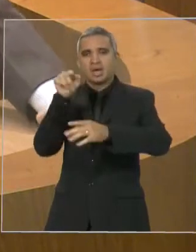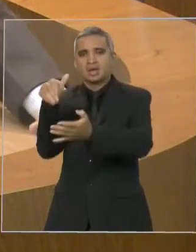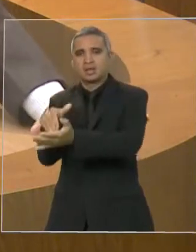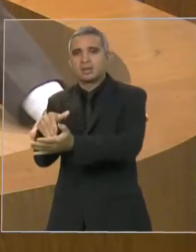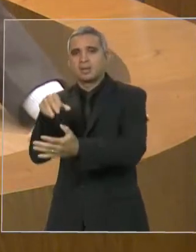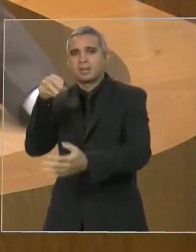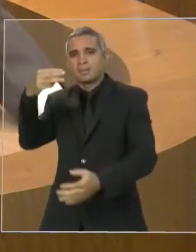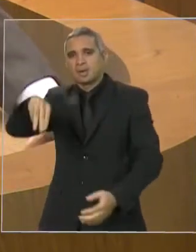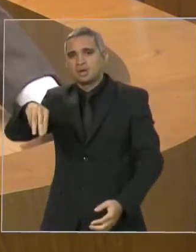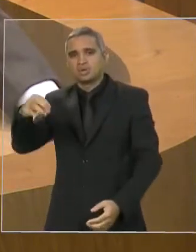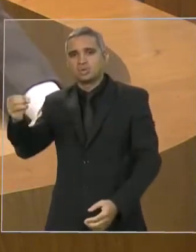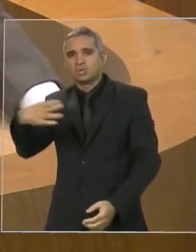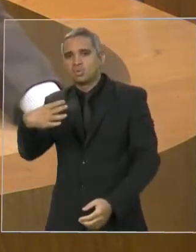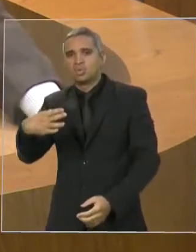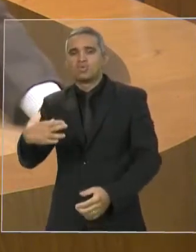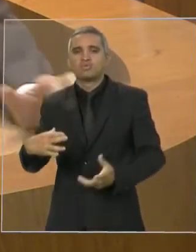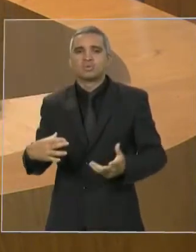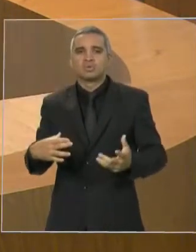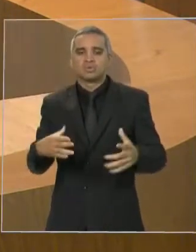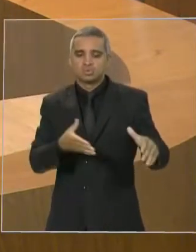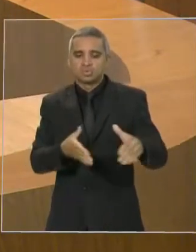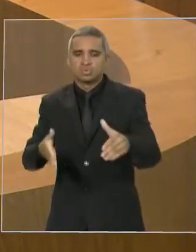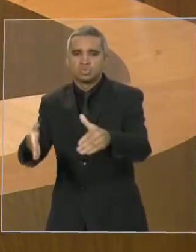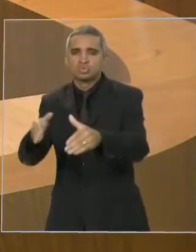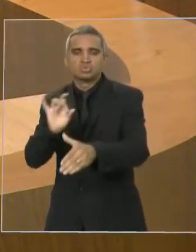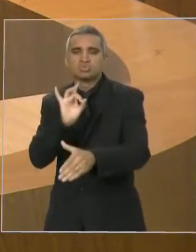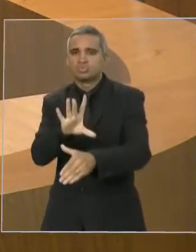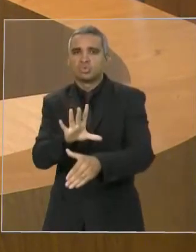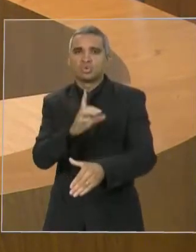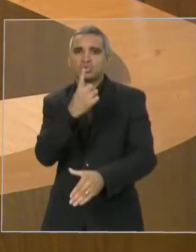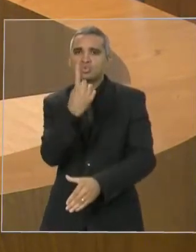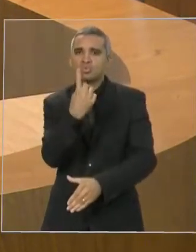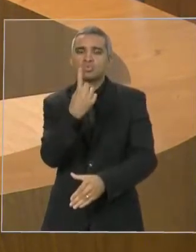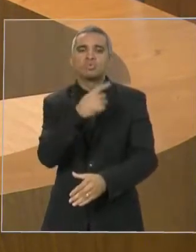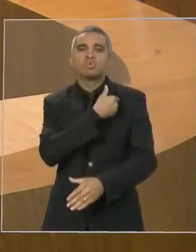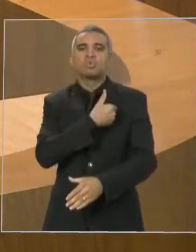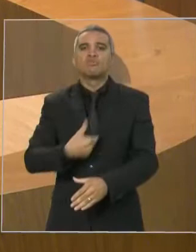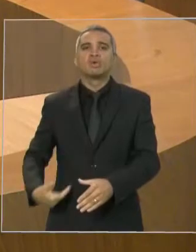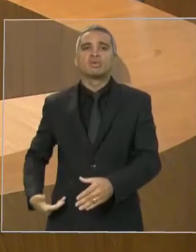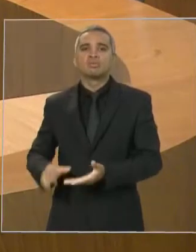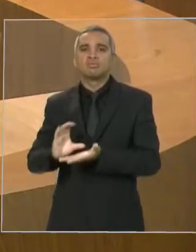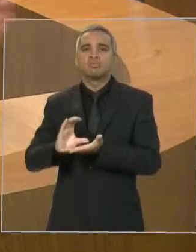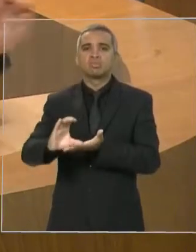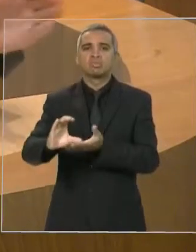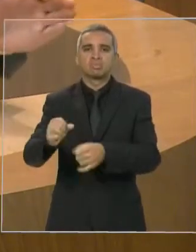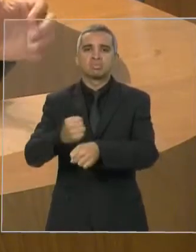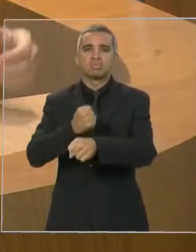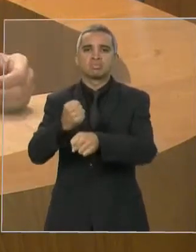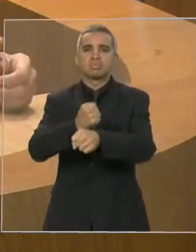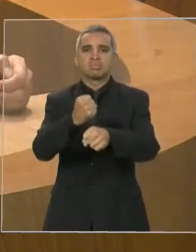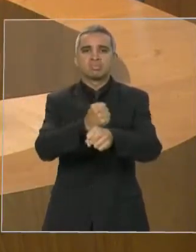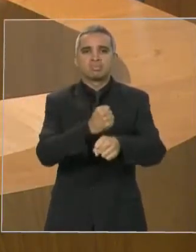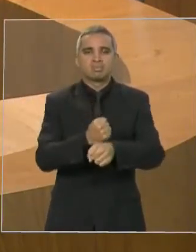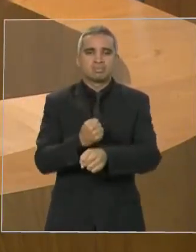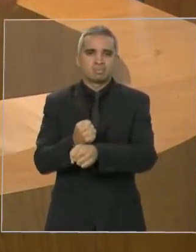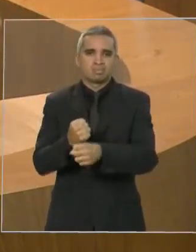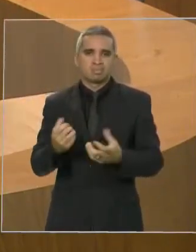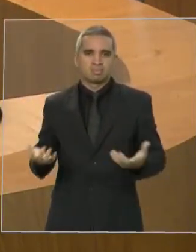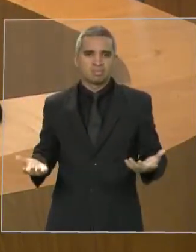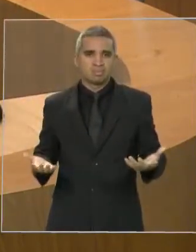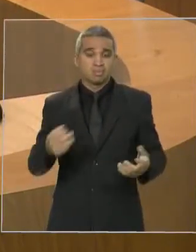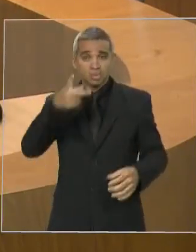só buraco, é uma tábua de pirulito. Concluindo, presidente. E o prefeito não tem uma obra que ele